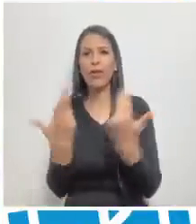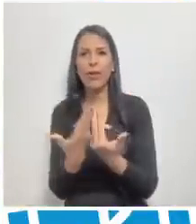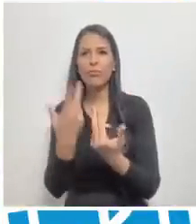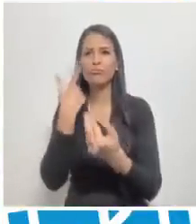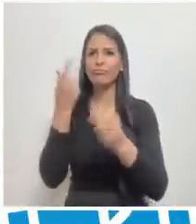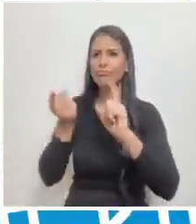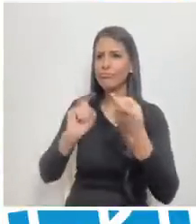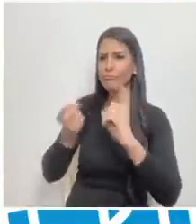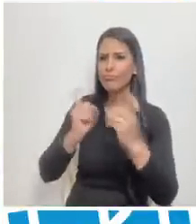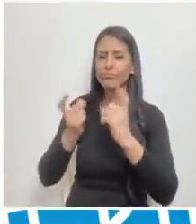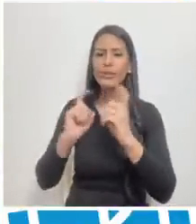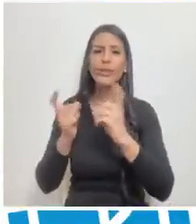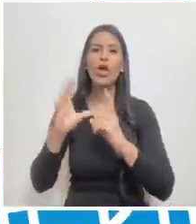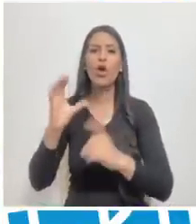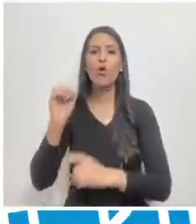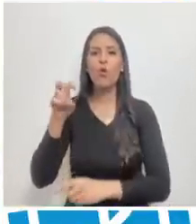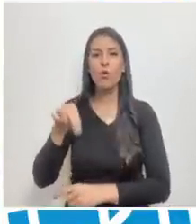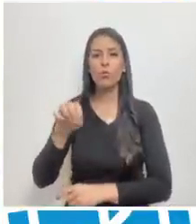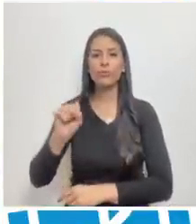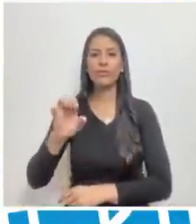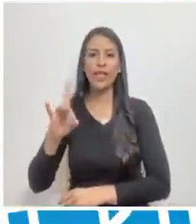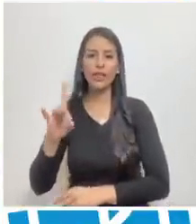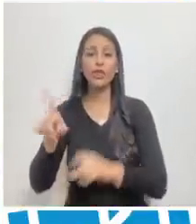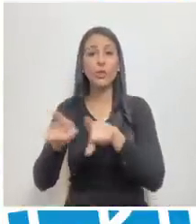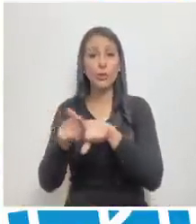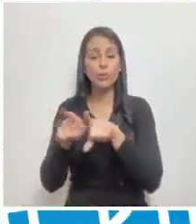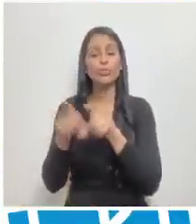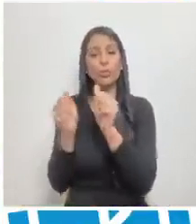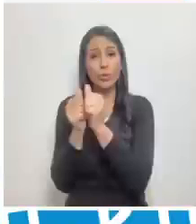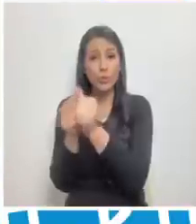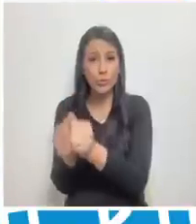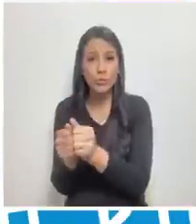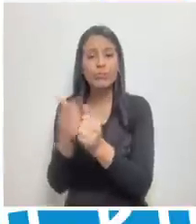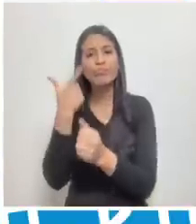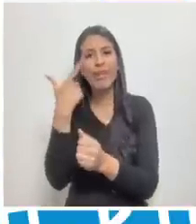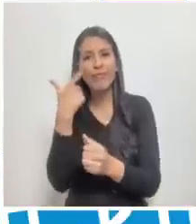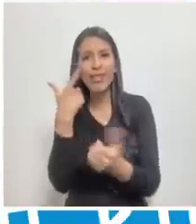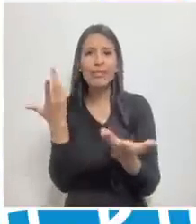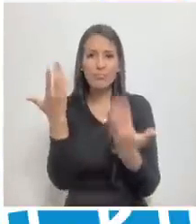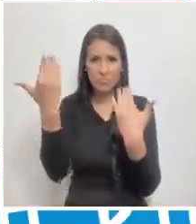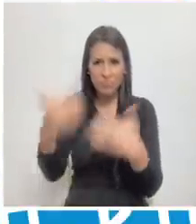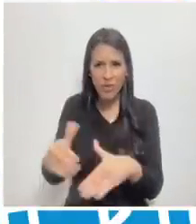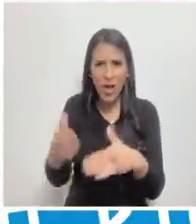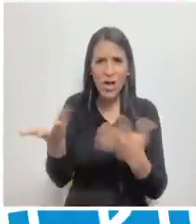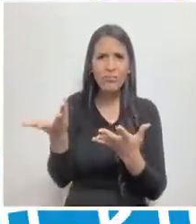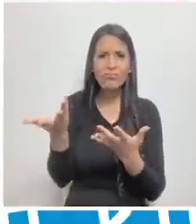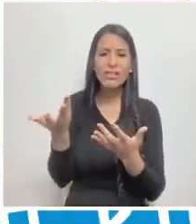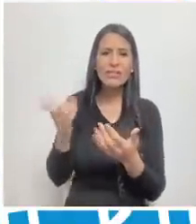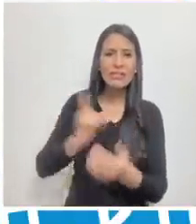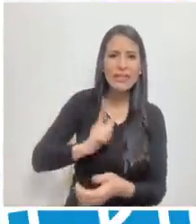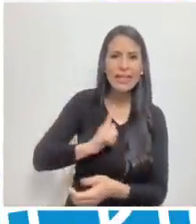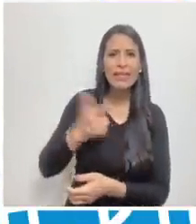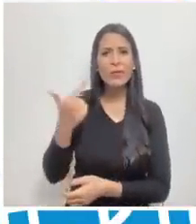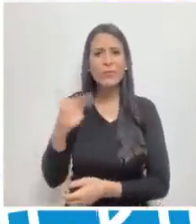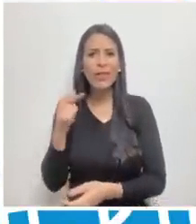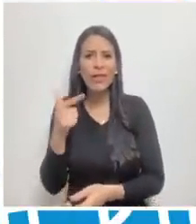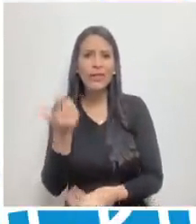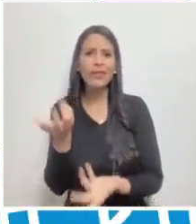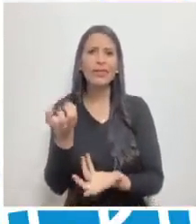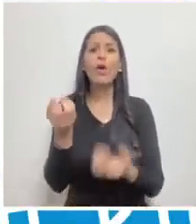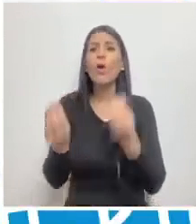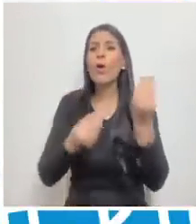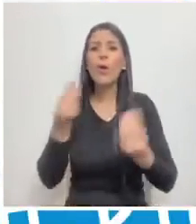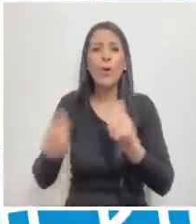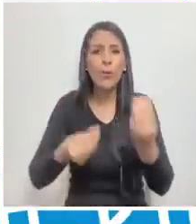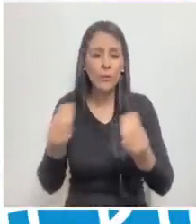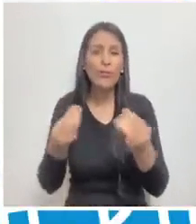definindo, né, e opinando sobre a realização ou não dessa avaliação e o modelo que ela seria, né, assim.